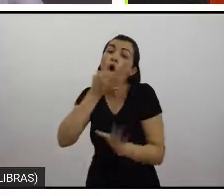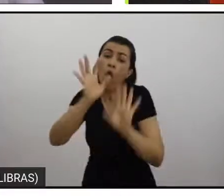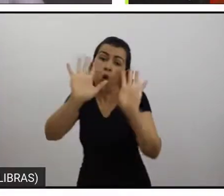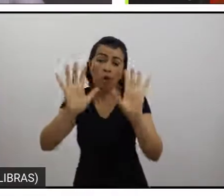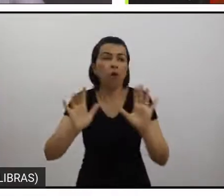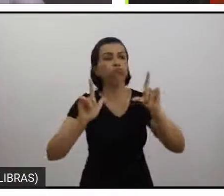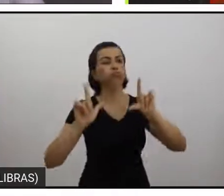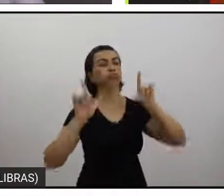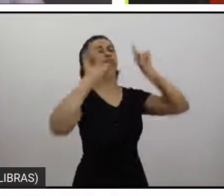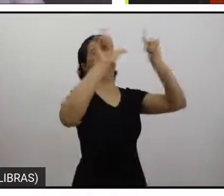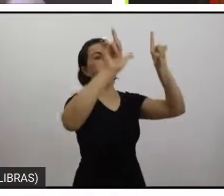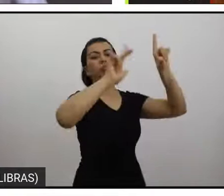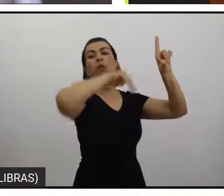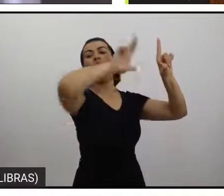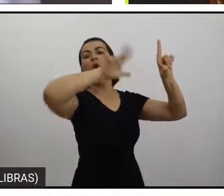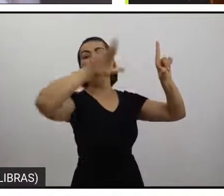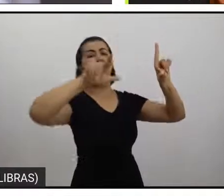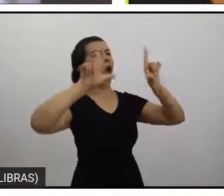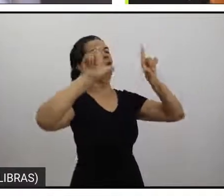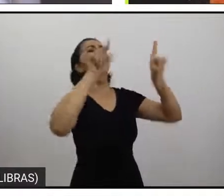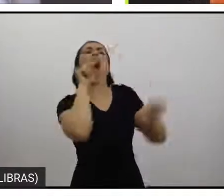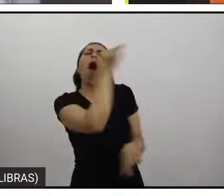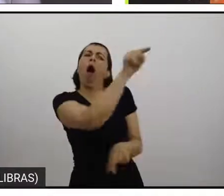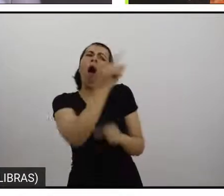exposto. Não, é muito legal essa...